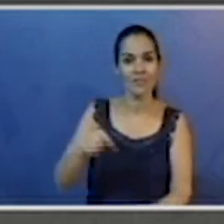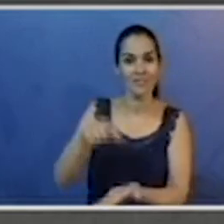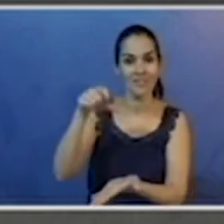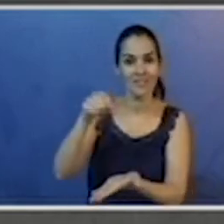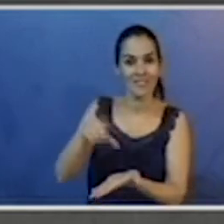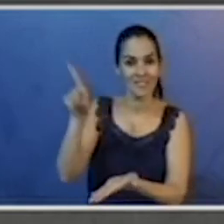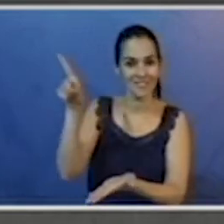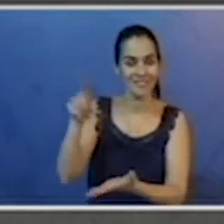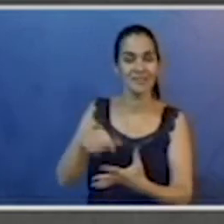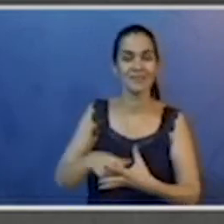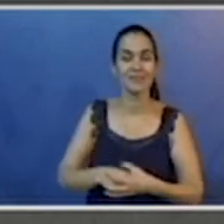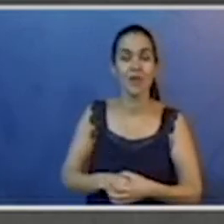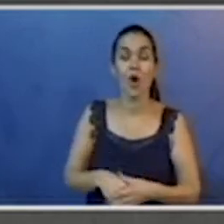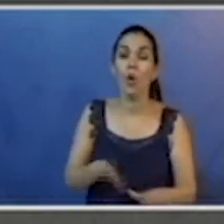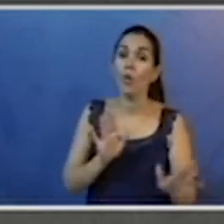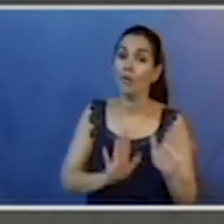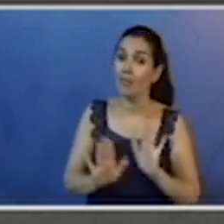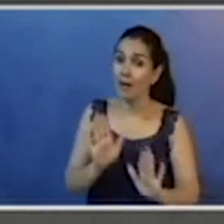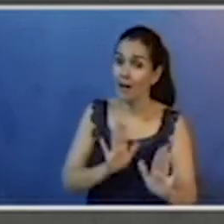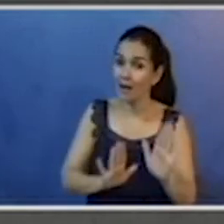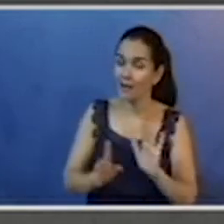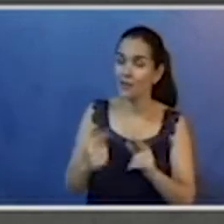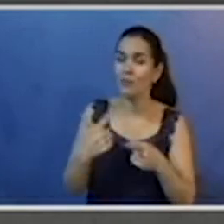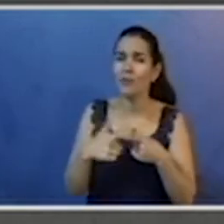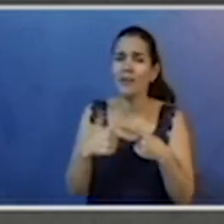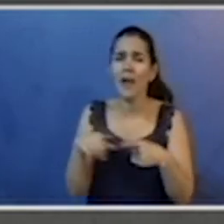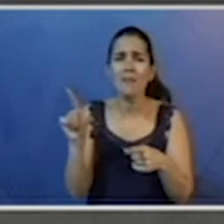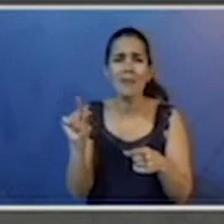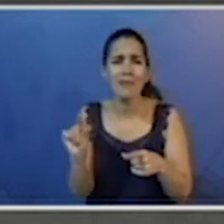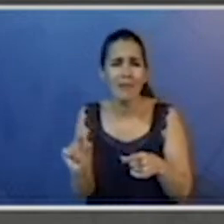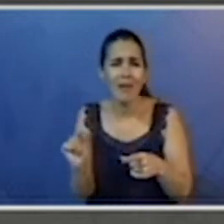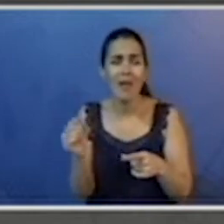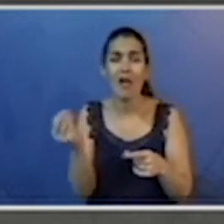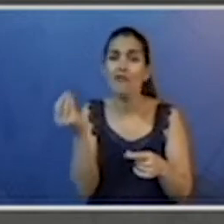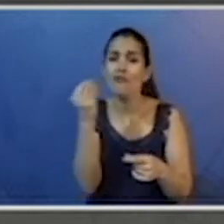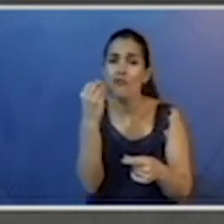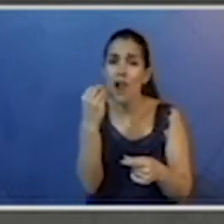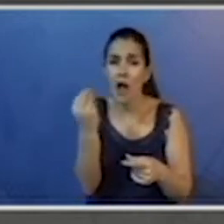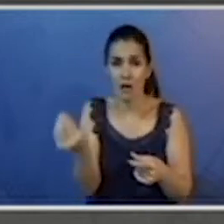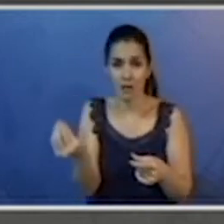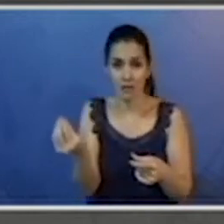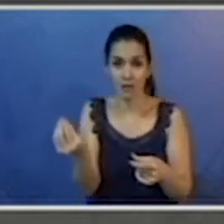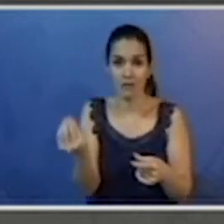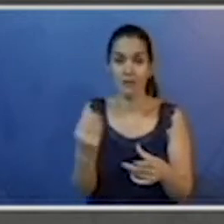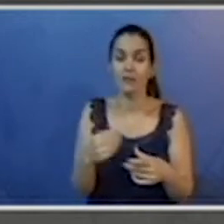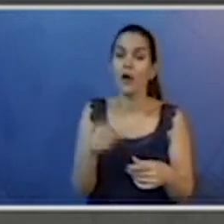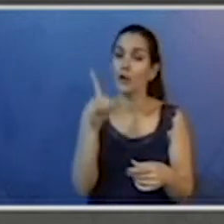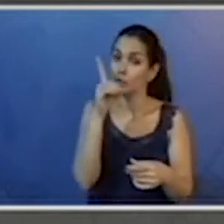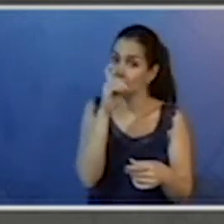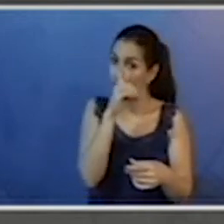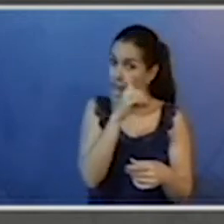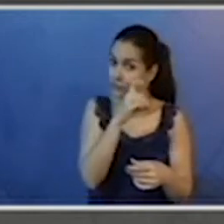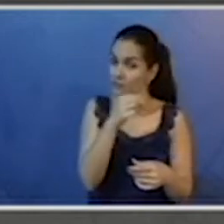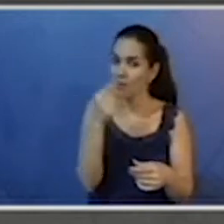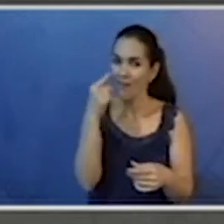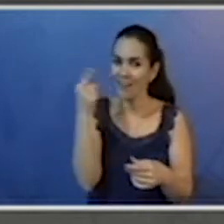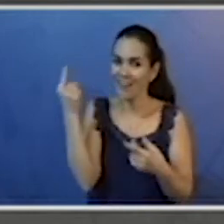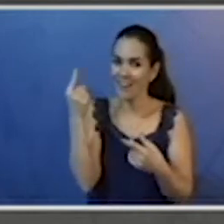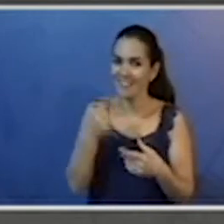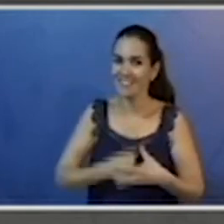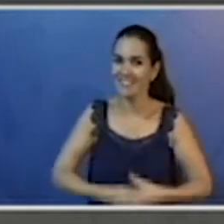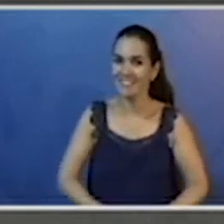escolher aqui cuidado porque as bolas pequenas são mais frágeis e já fica bem mais difícil de controlar